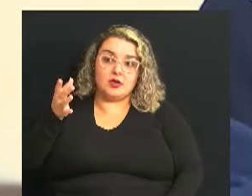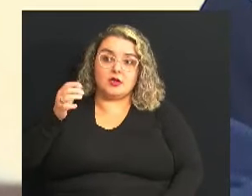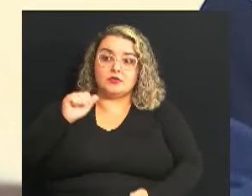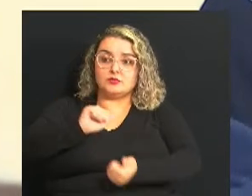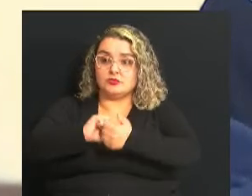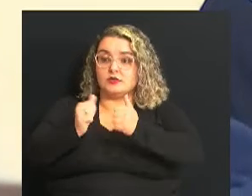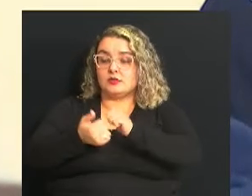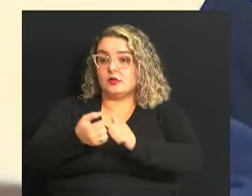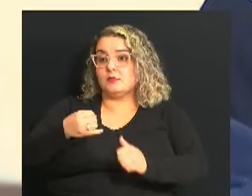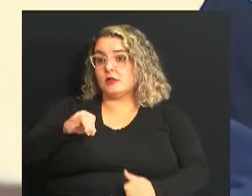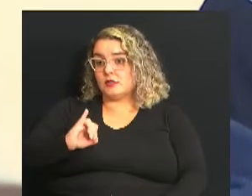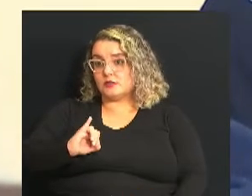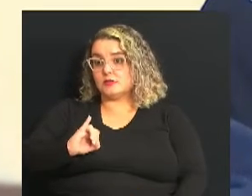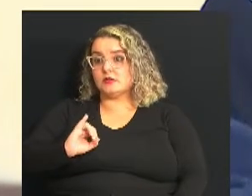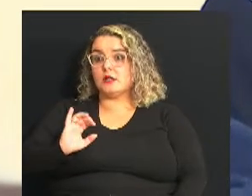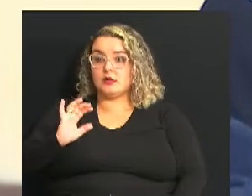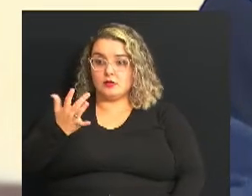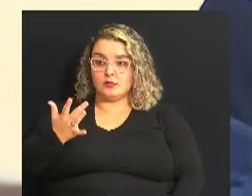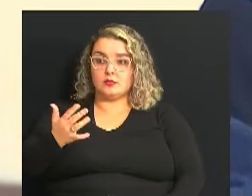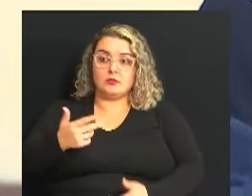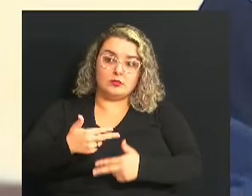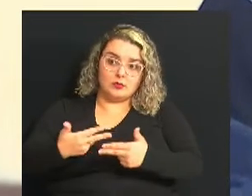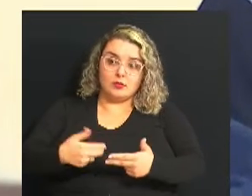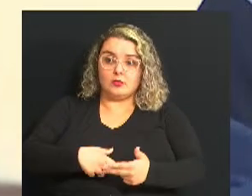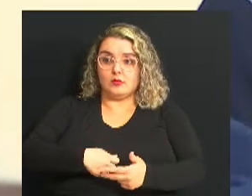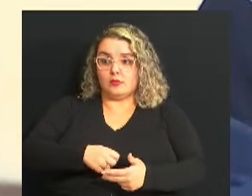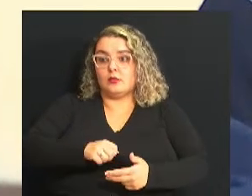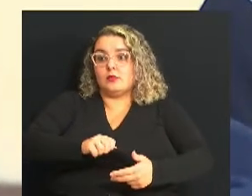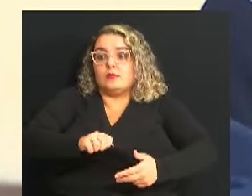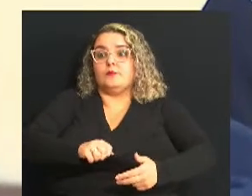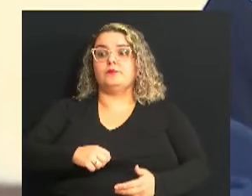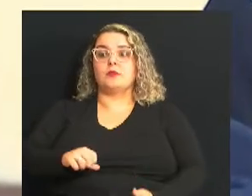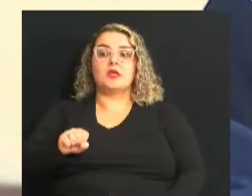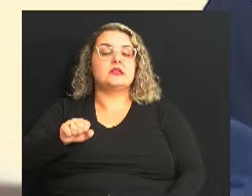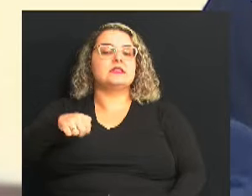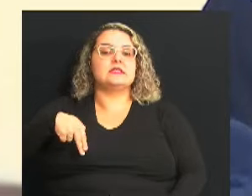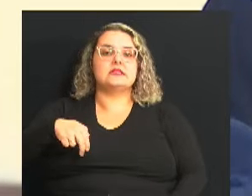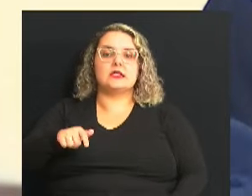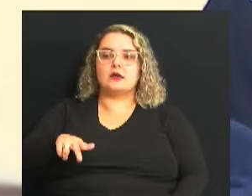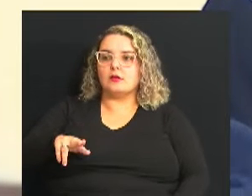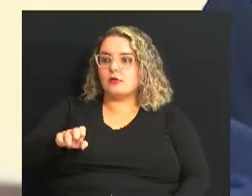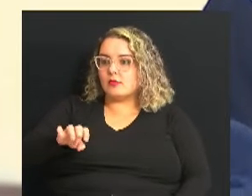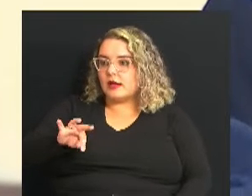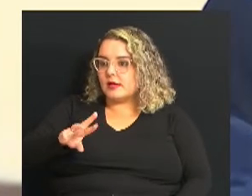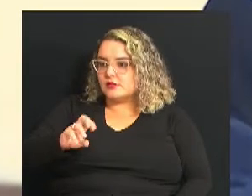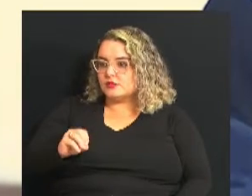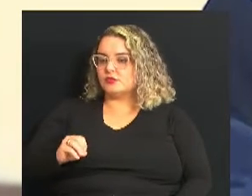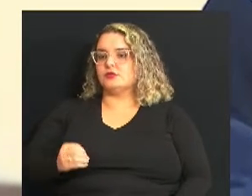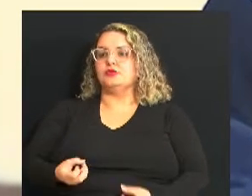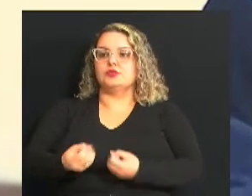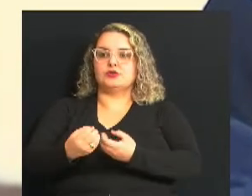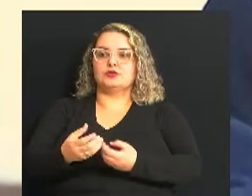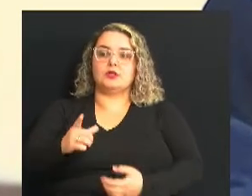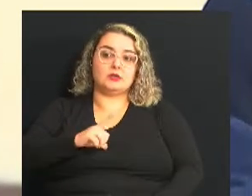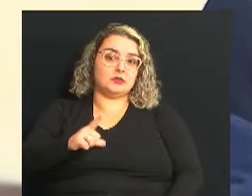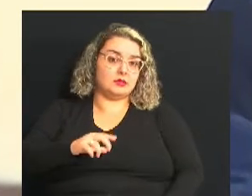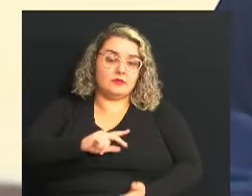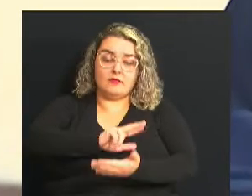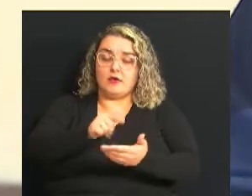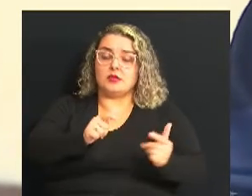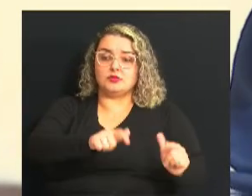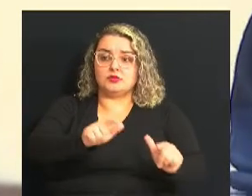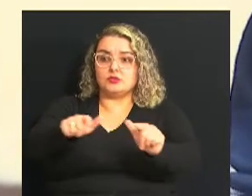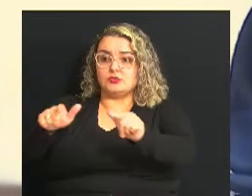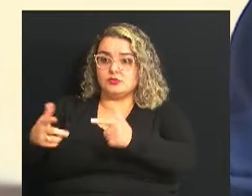caso aconteça alguma coisa, né? Sequestro de dados cada vez mais comum, né? Então ter o dado em diversos locais,